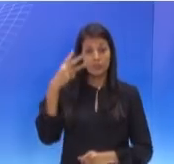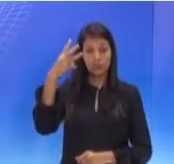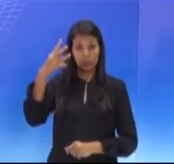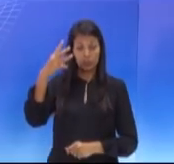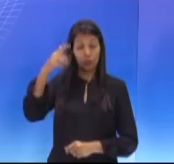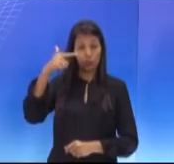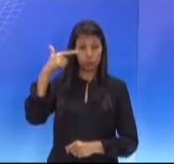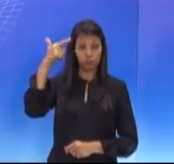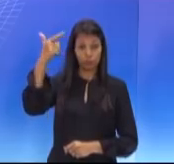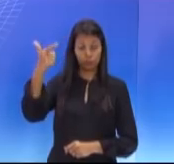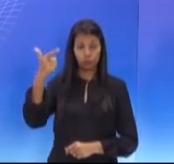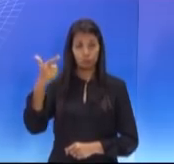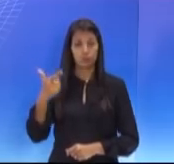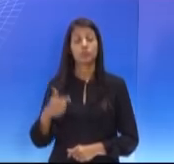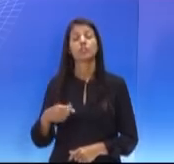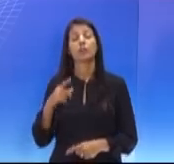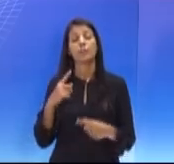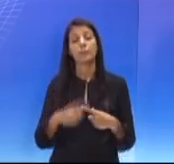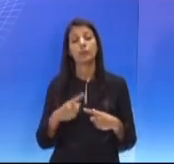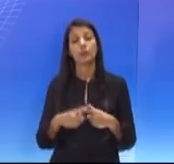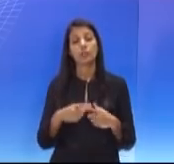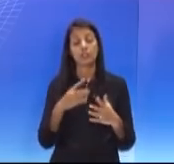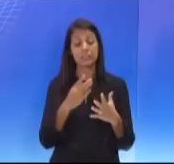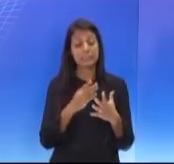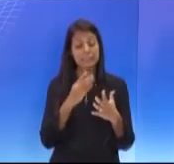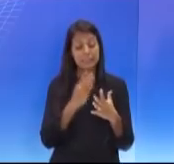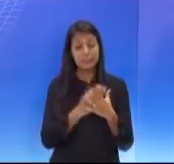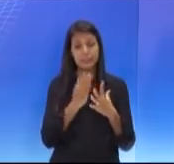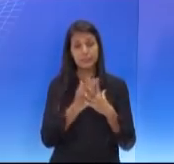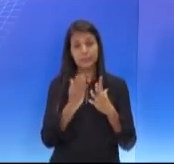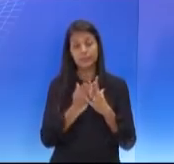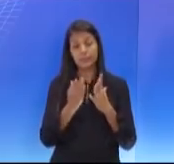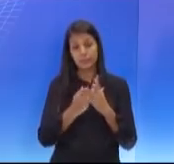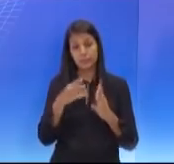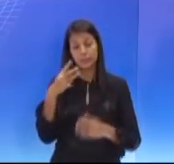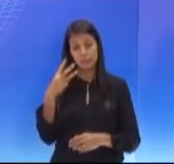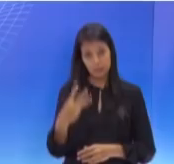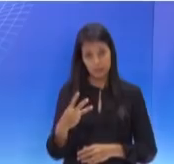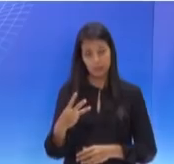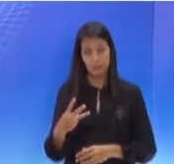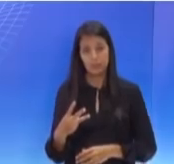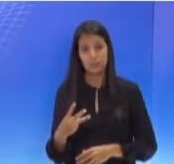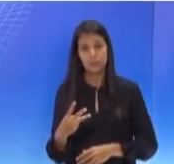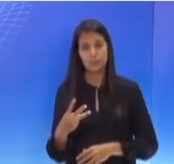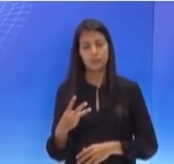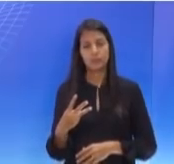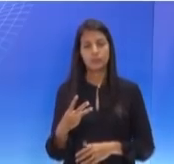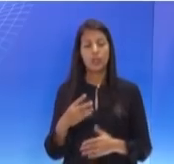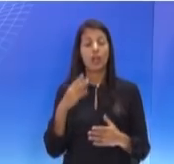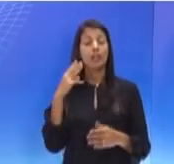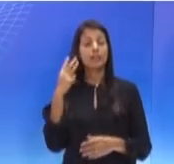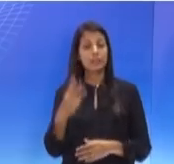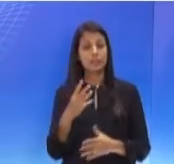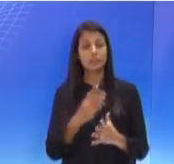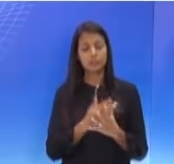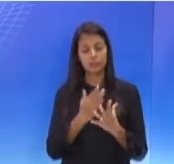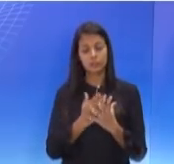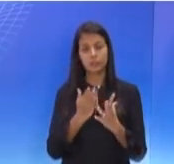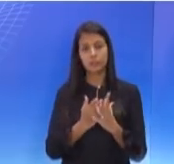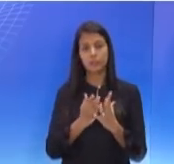a sexta, a sétima e a oitava. Então, por conseguinte, essas 3 questões nós